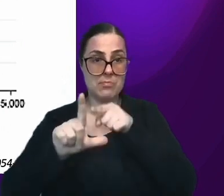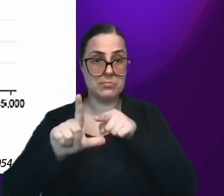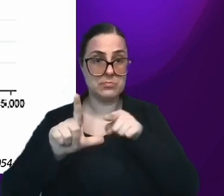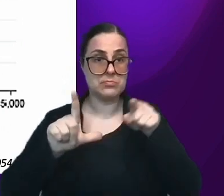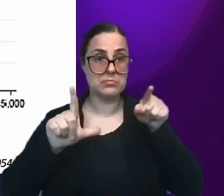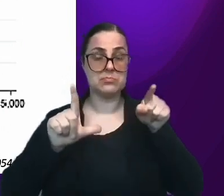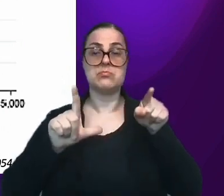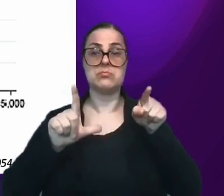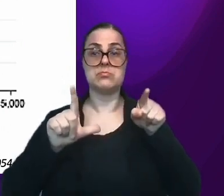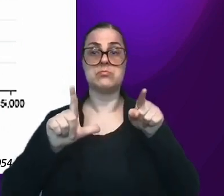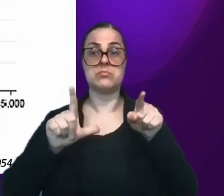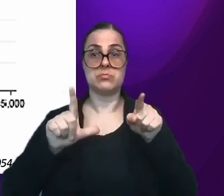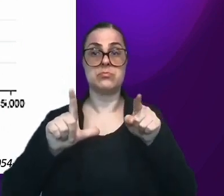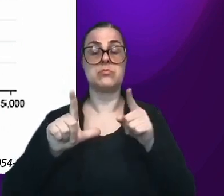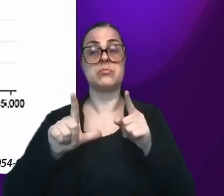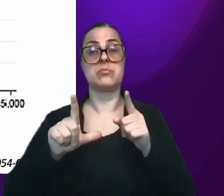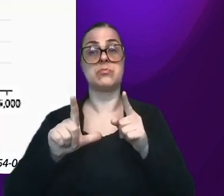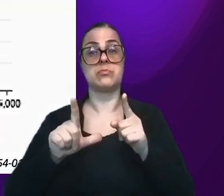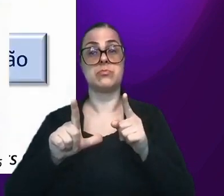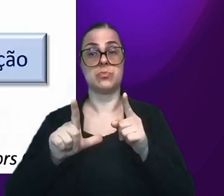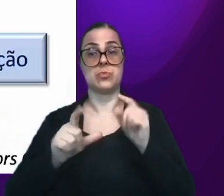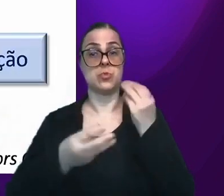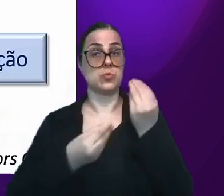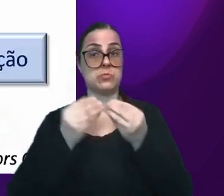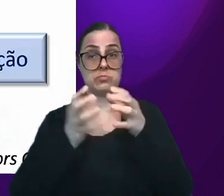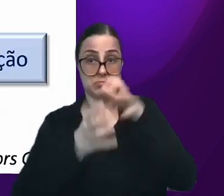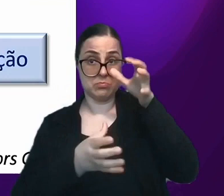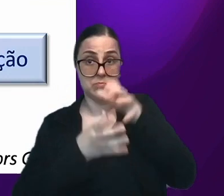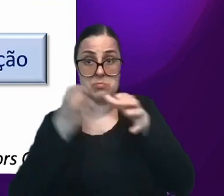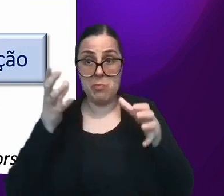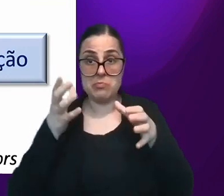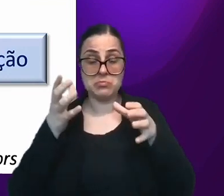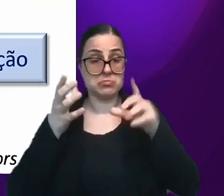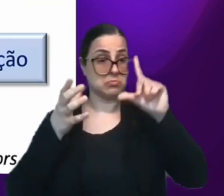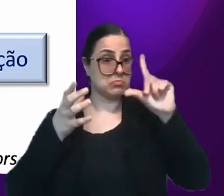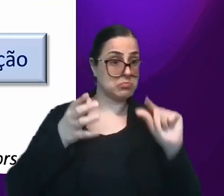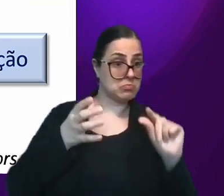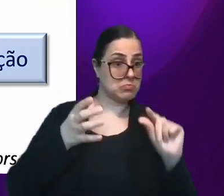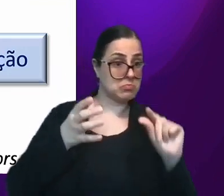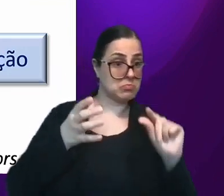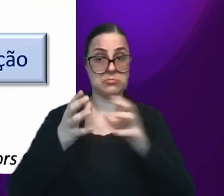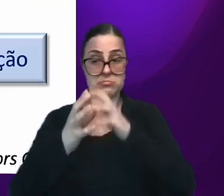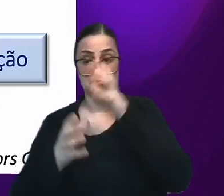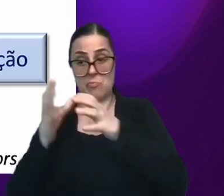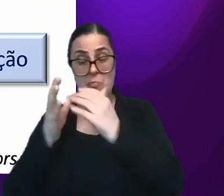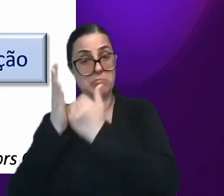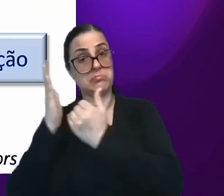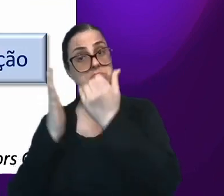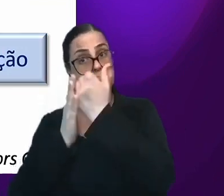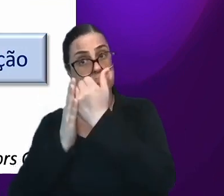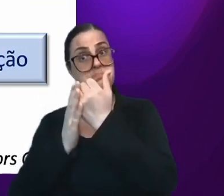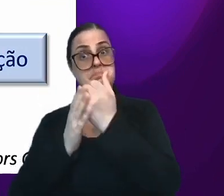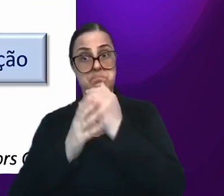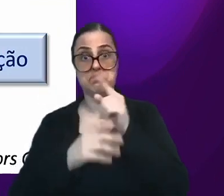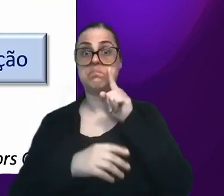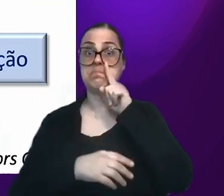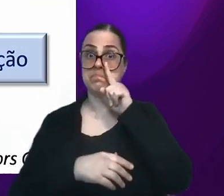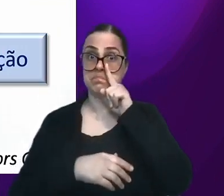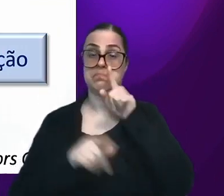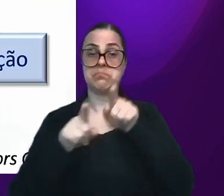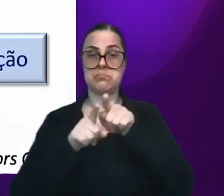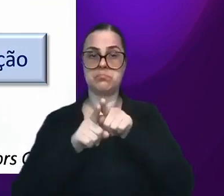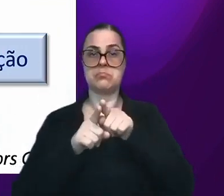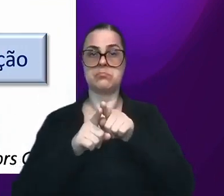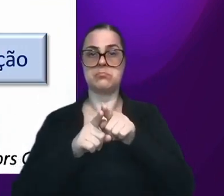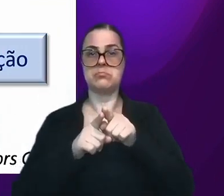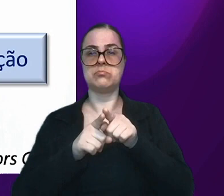são impactantes na recuperação da função renal. O ADQI de 2014,